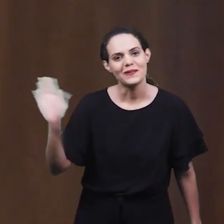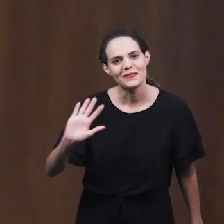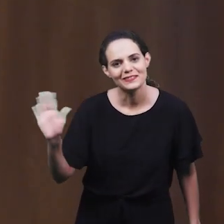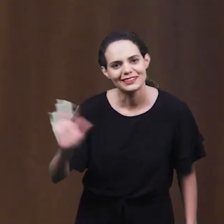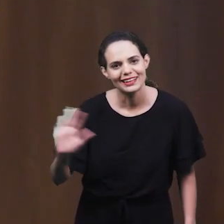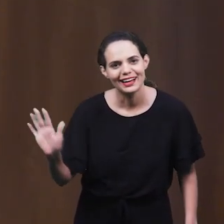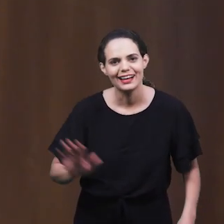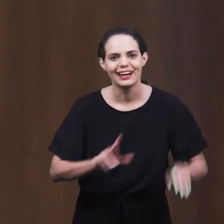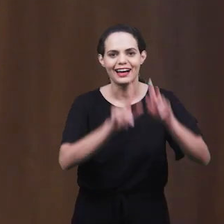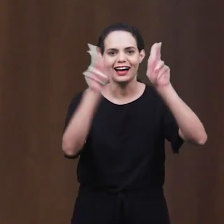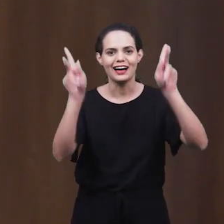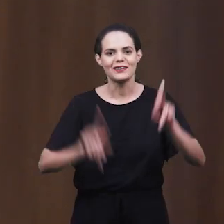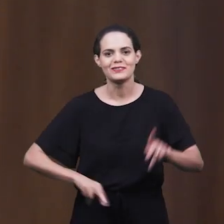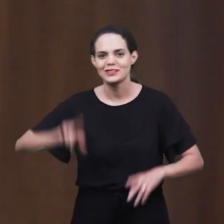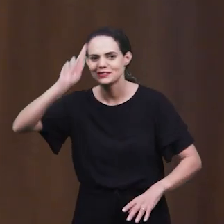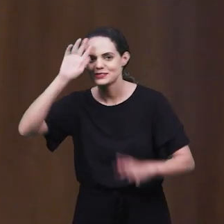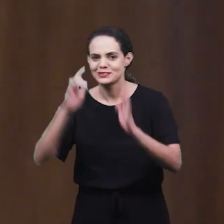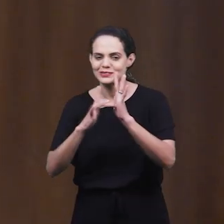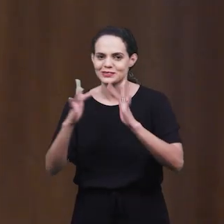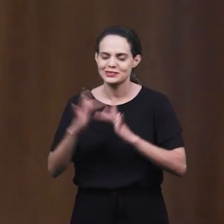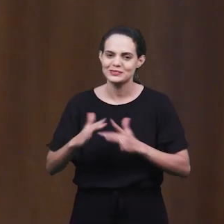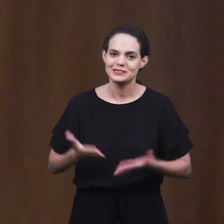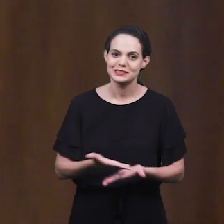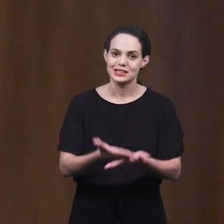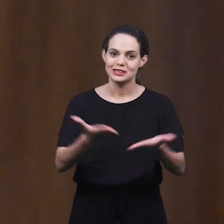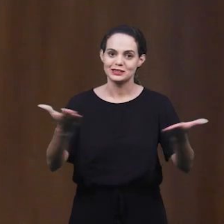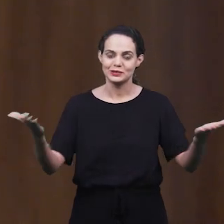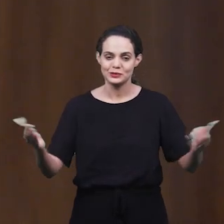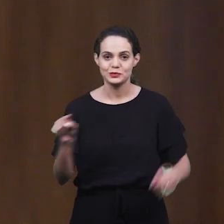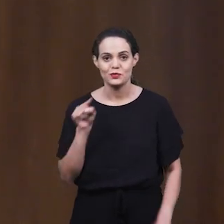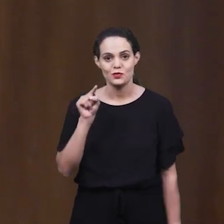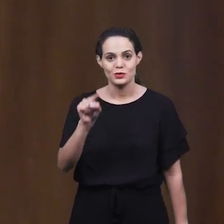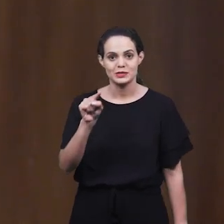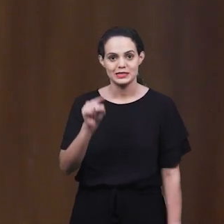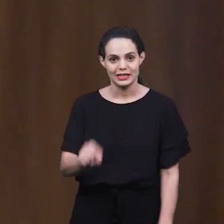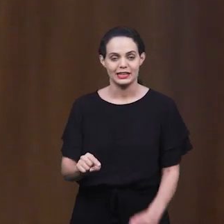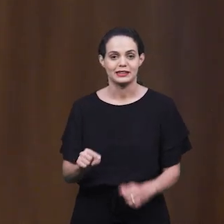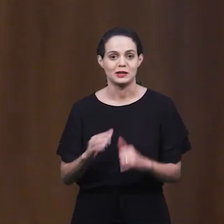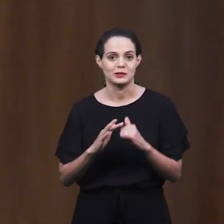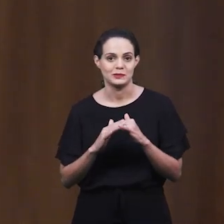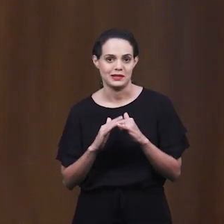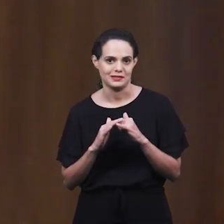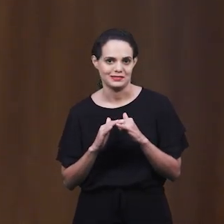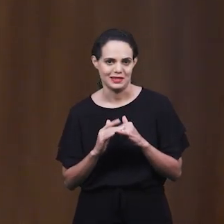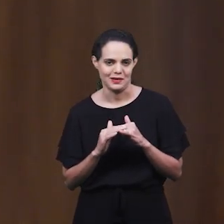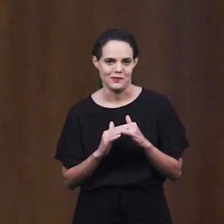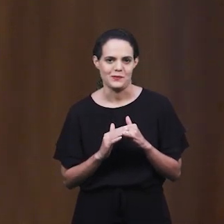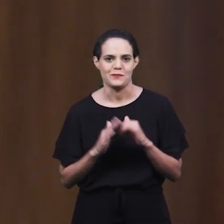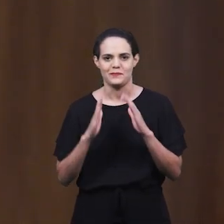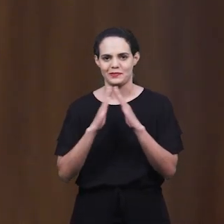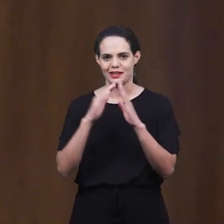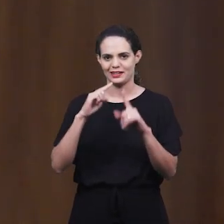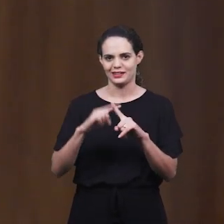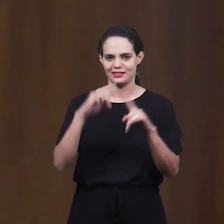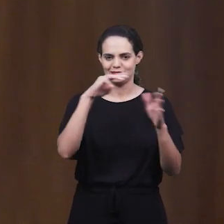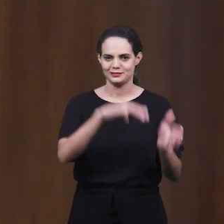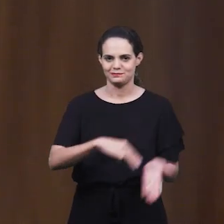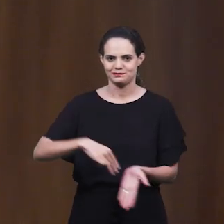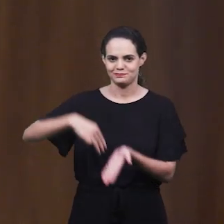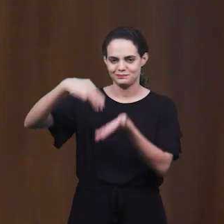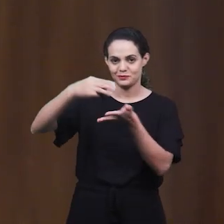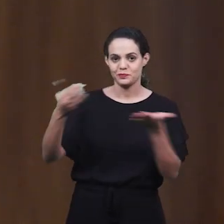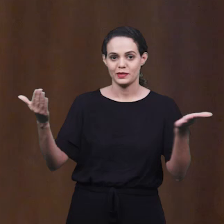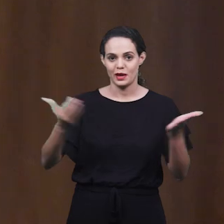Olá, a paz do Senhor Jesus a todos. Você está no canal da Igreja Cristã Maranata e este é o programa Nutrição